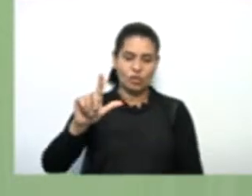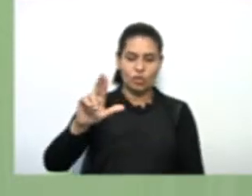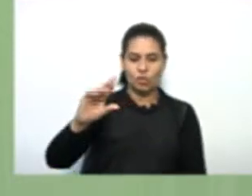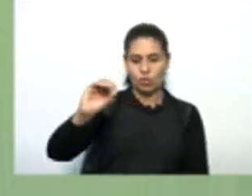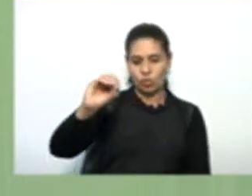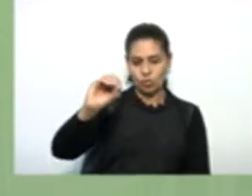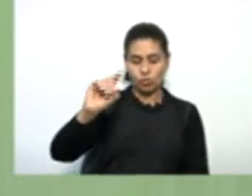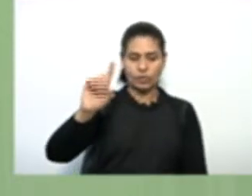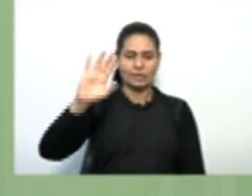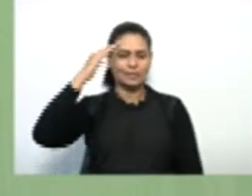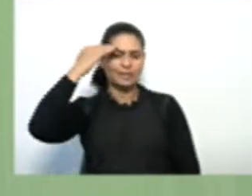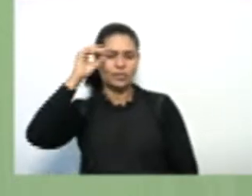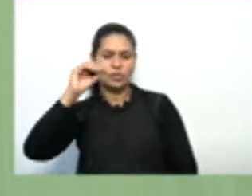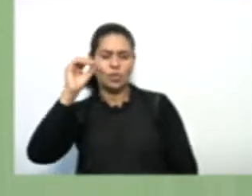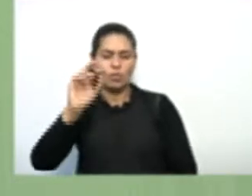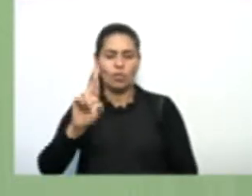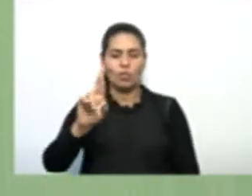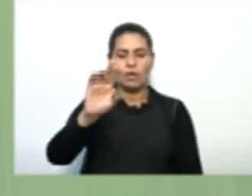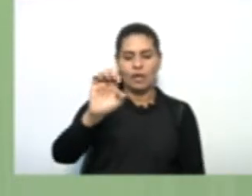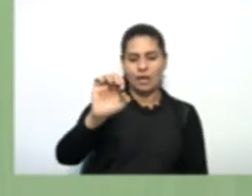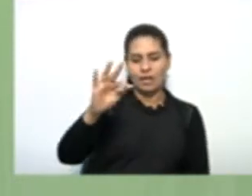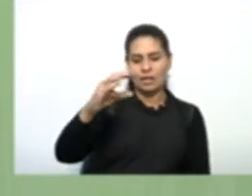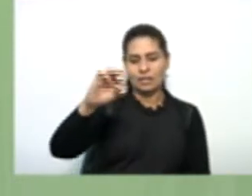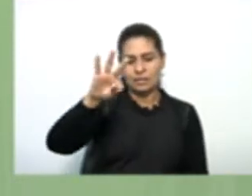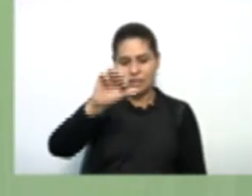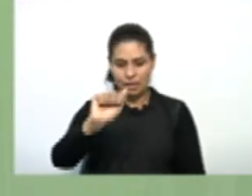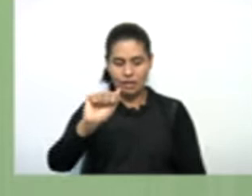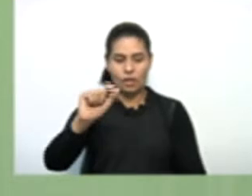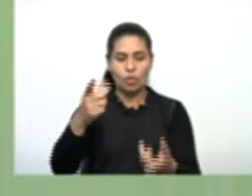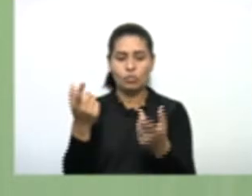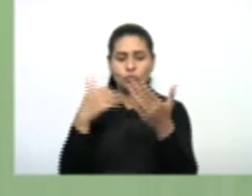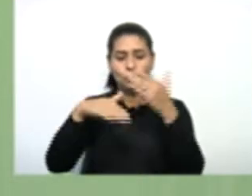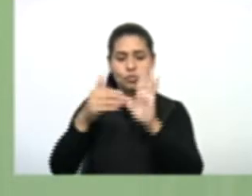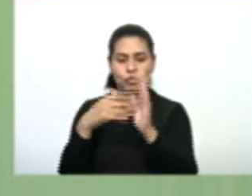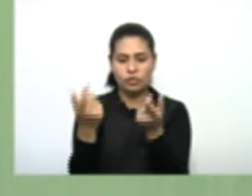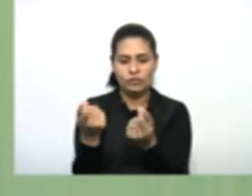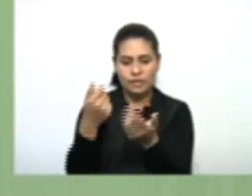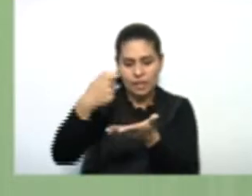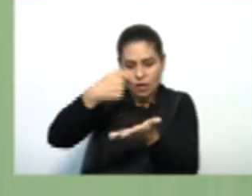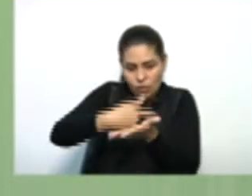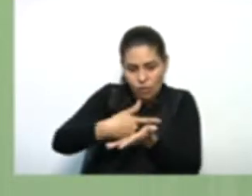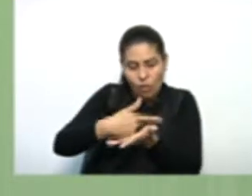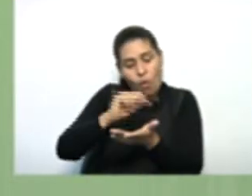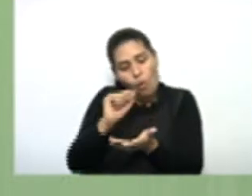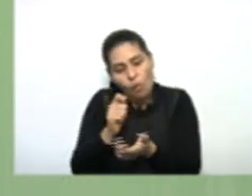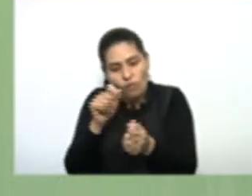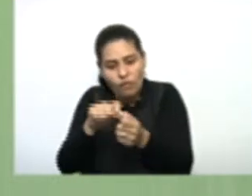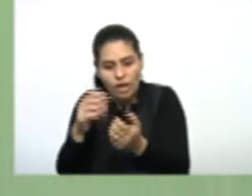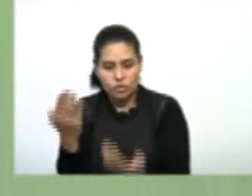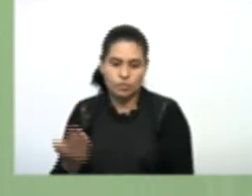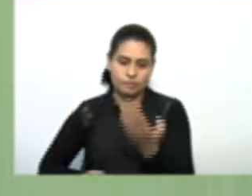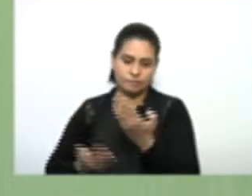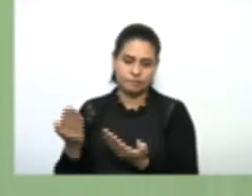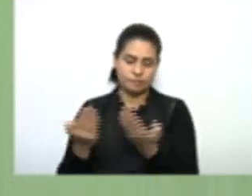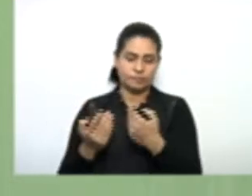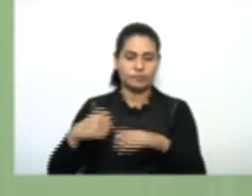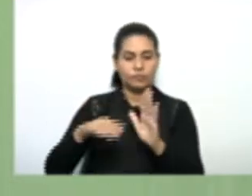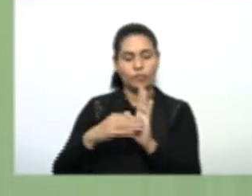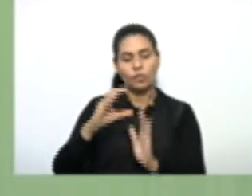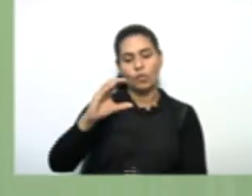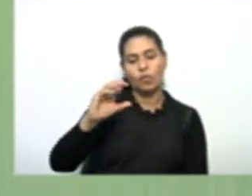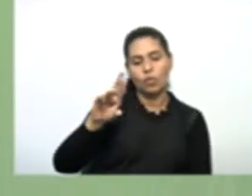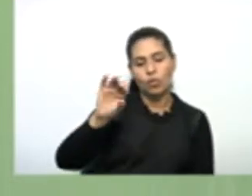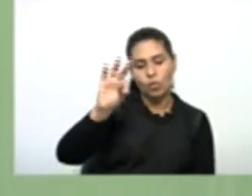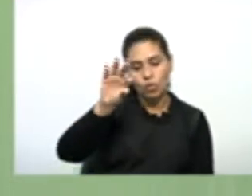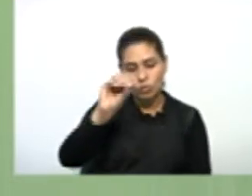Entenda-se receita como o valor recebido pela comercialização de determinado produto ou serviço, e custo